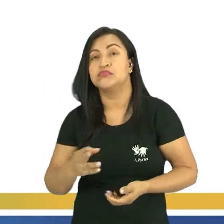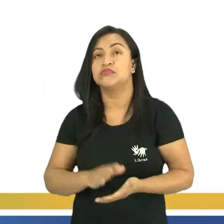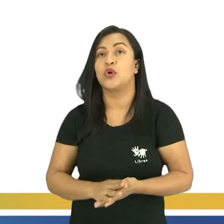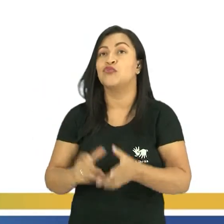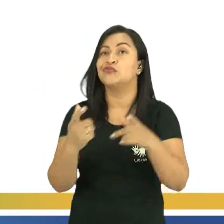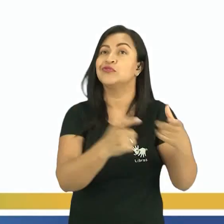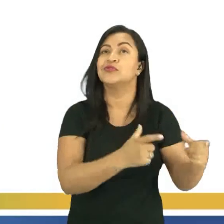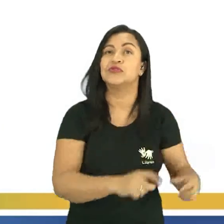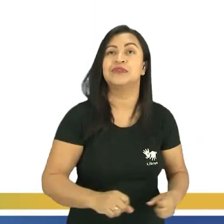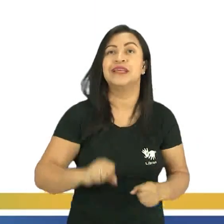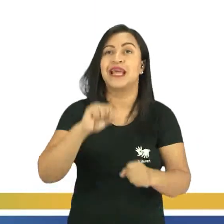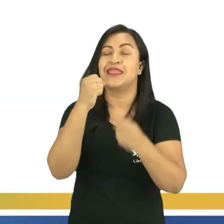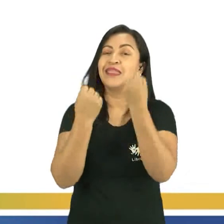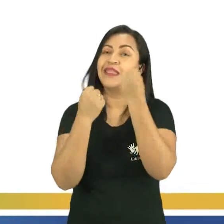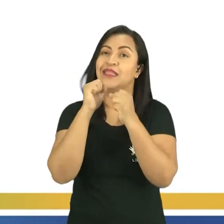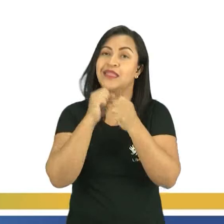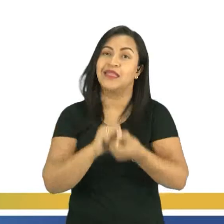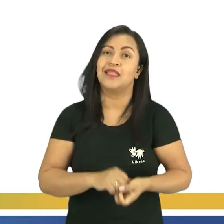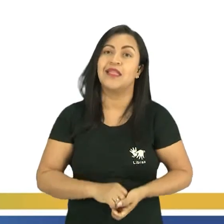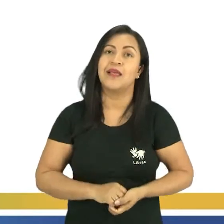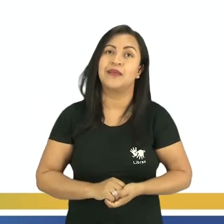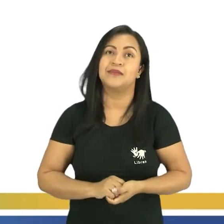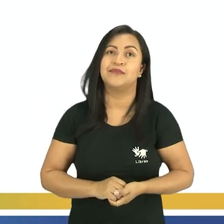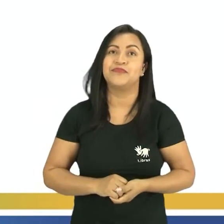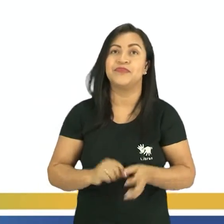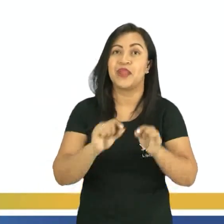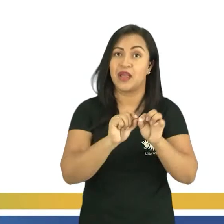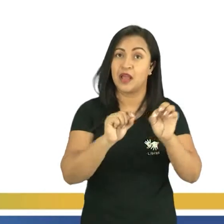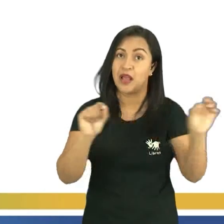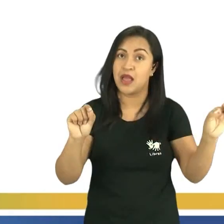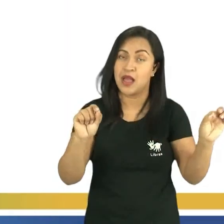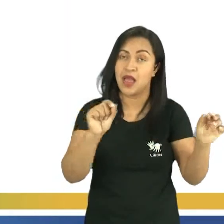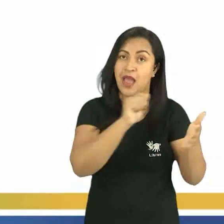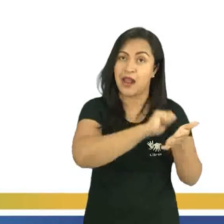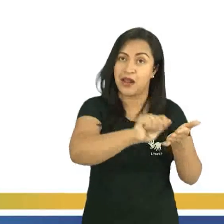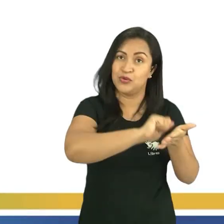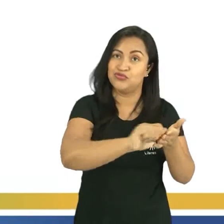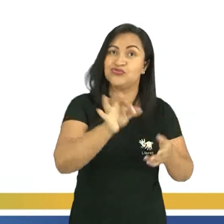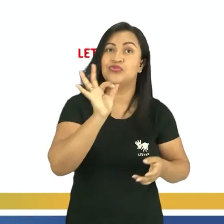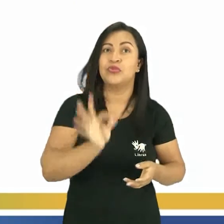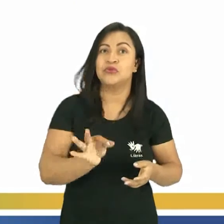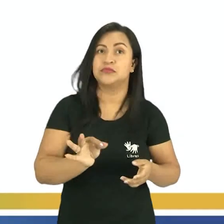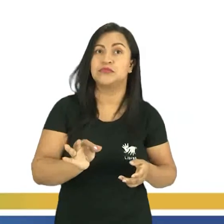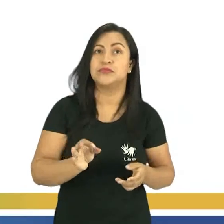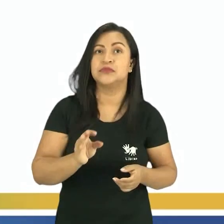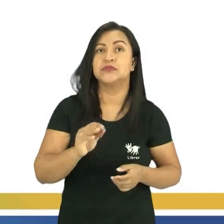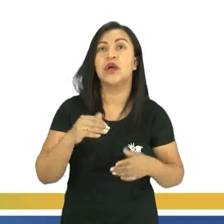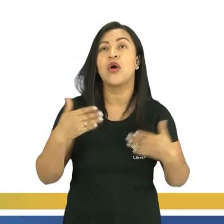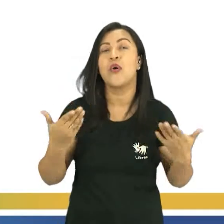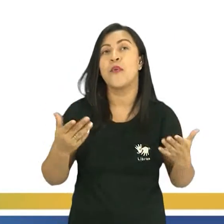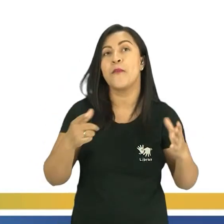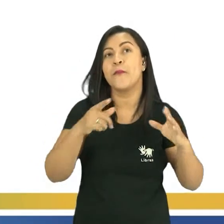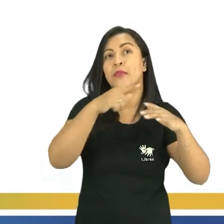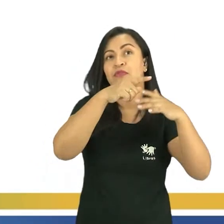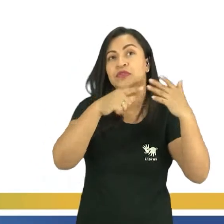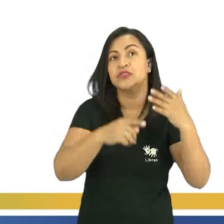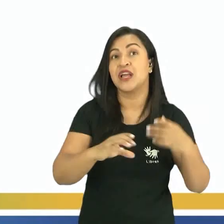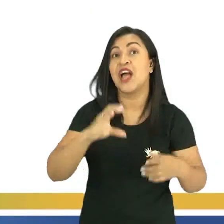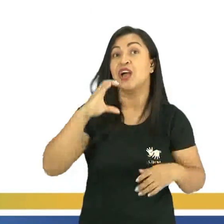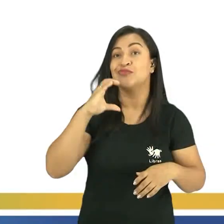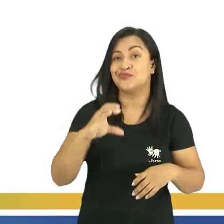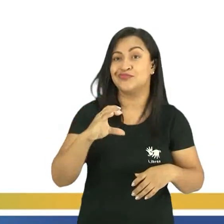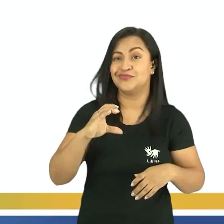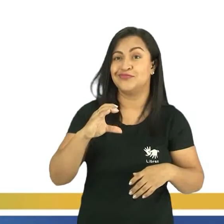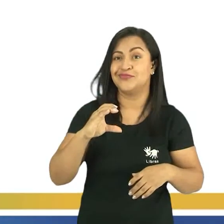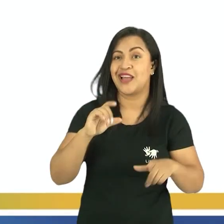se localizam usinas termoelétricas. A lacuna sina é corretamente preenchida como... Pessoal, aqui você vai colocar na letra C,